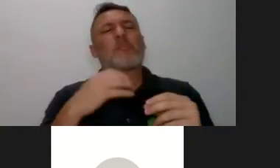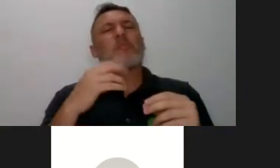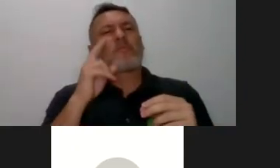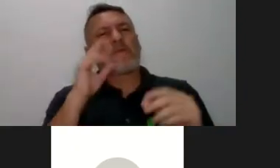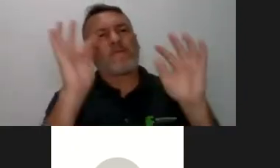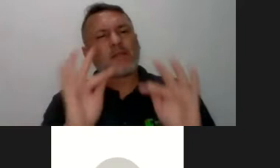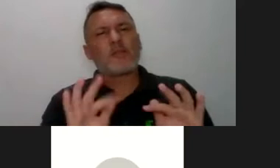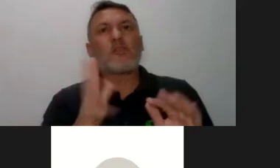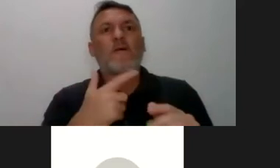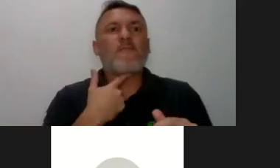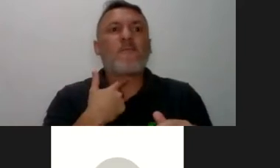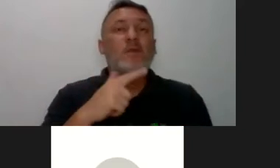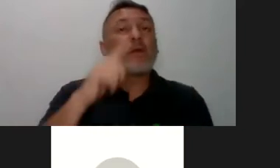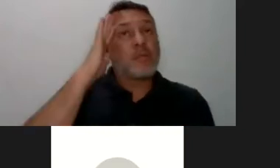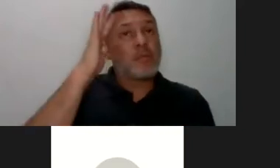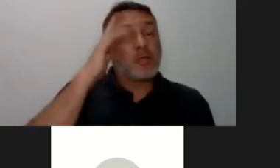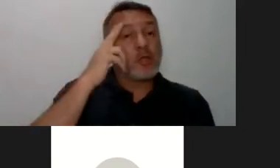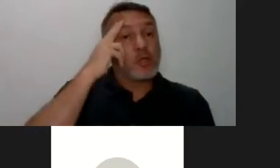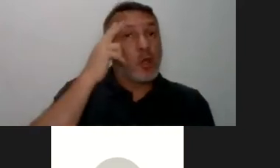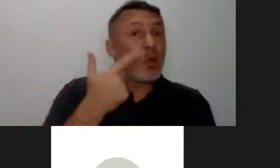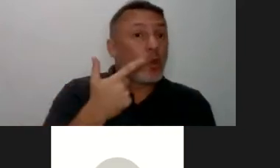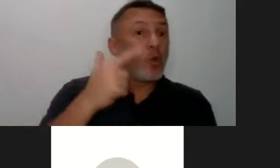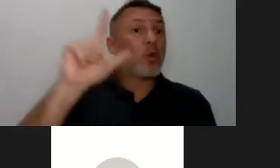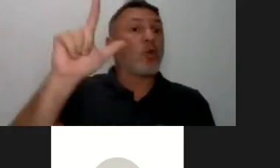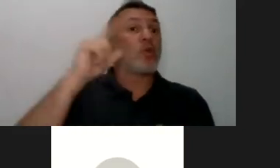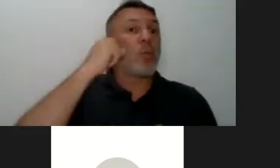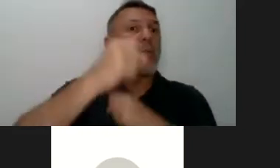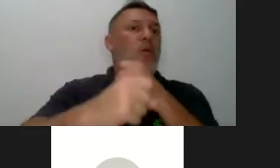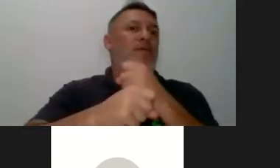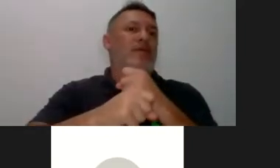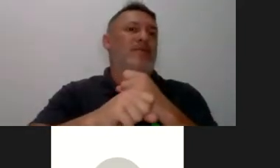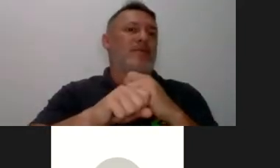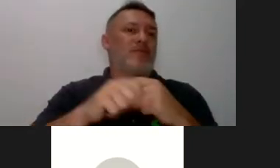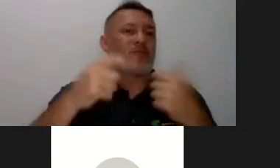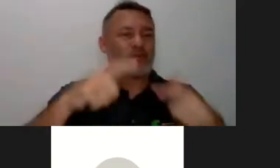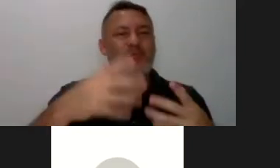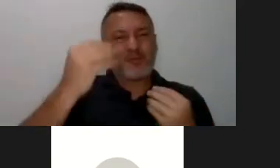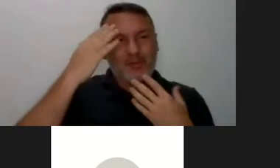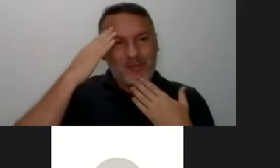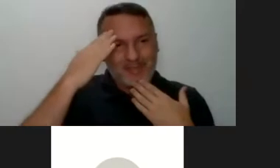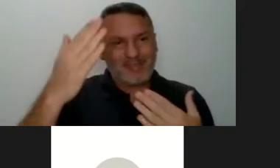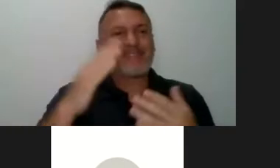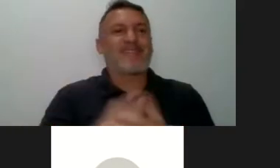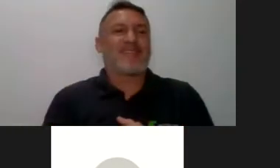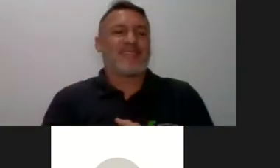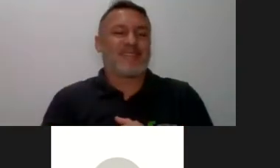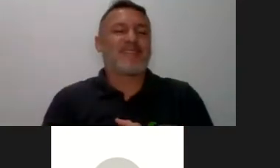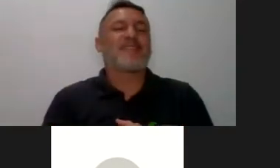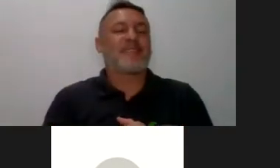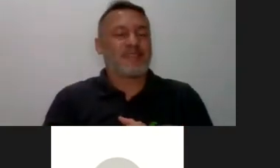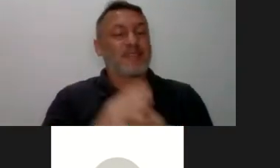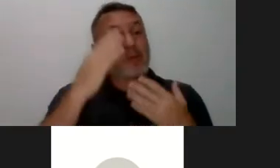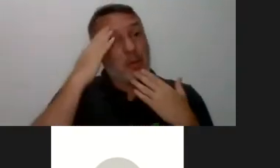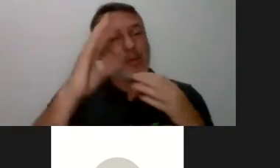para já começar a sonhar outras possibilidades para o próximo ano. Muito obrigada, né, por essa união